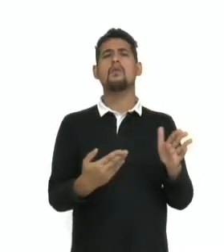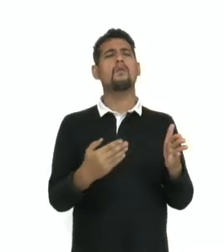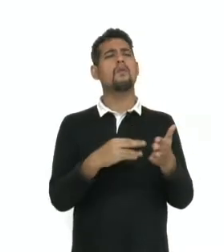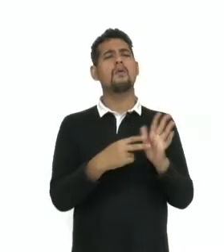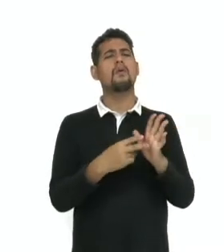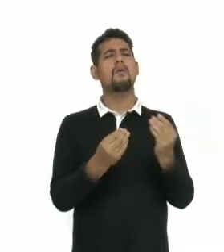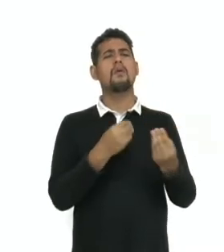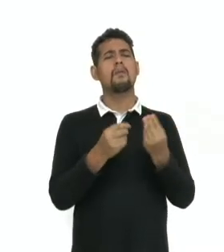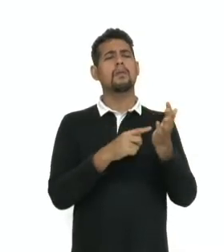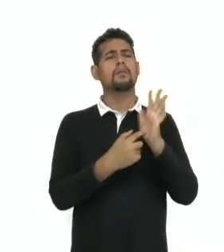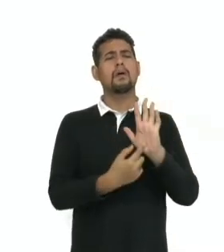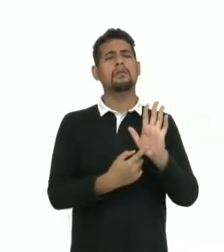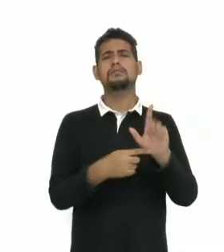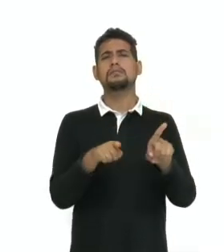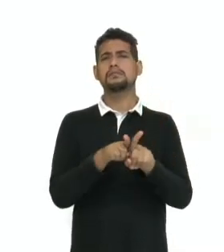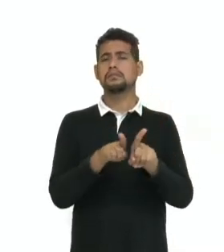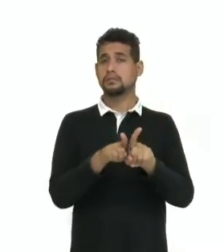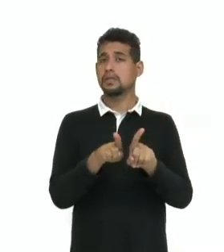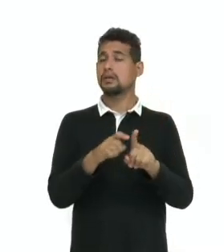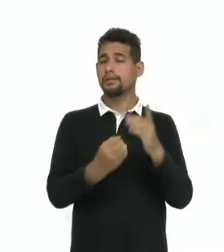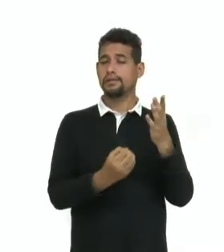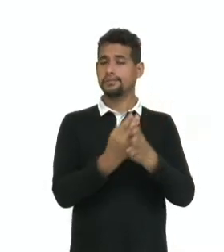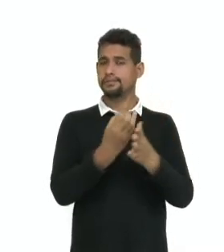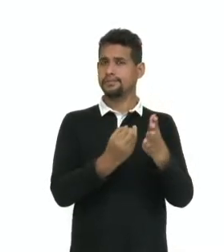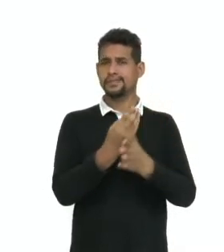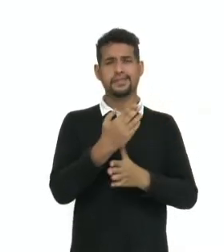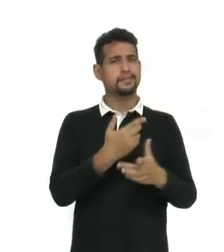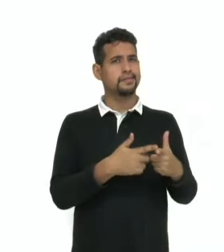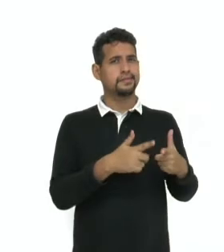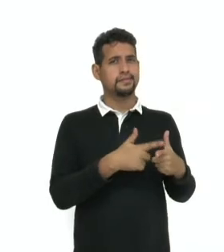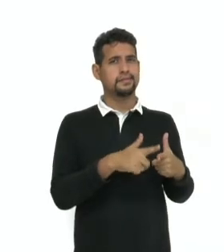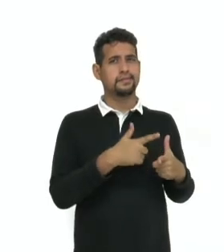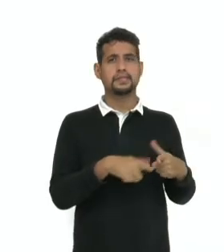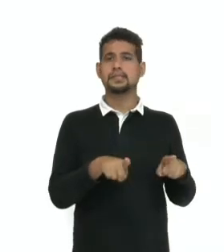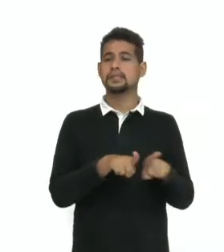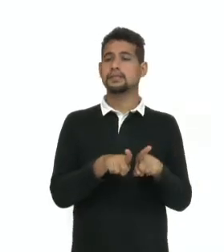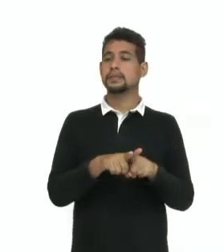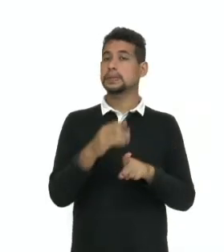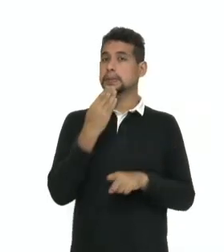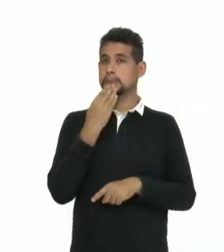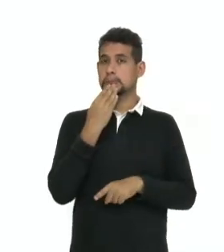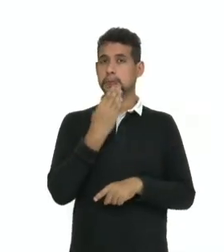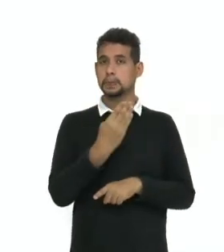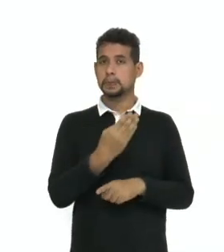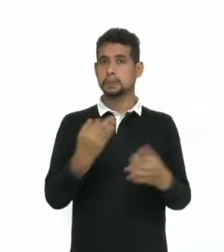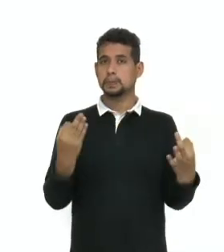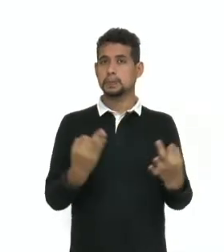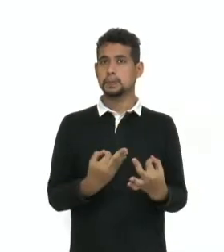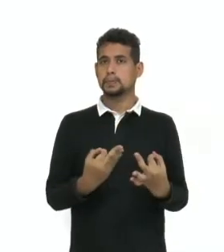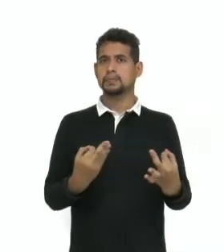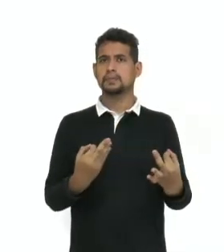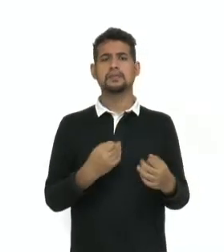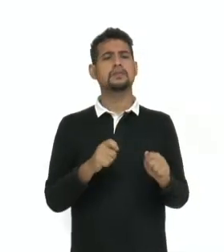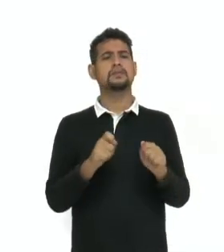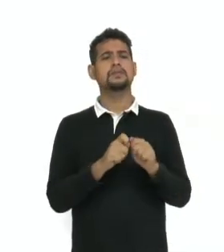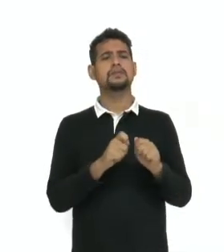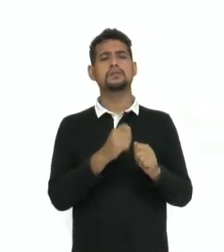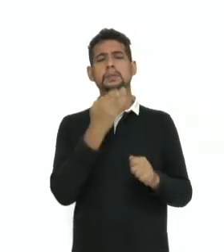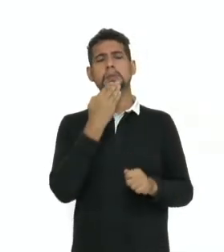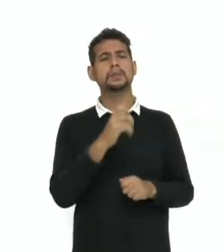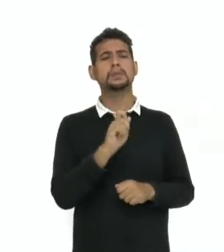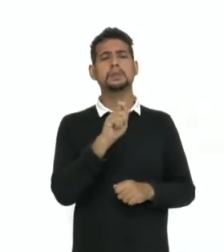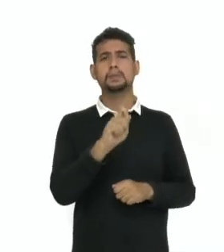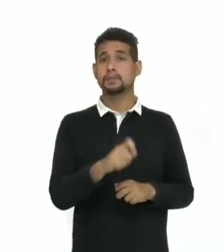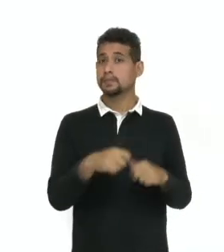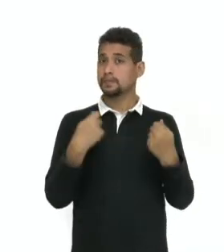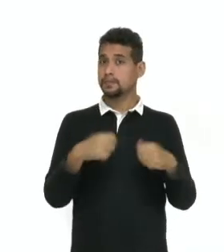que se apresenta, né, ali que surgiu um conflito, o pedido, obviamente, né, o que eu estou reivindicando tem que